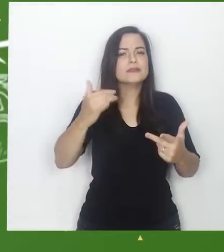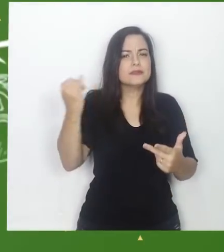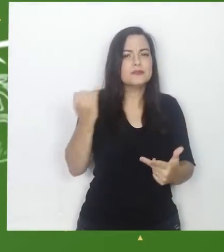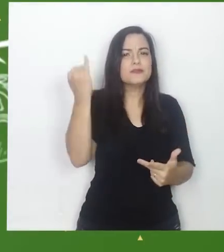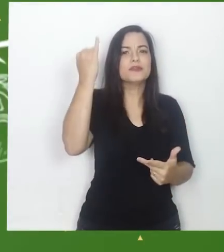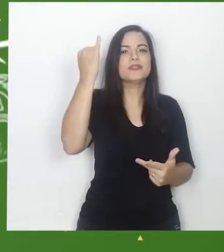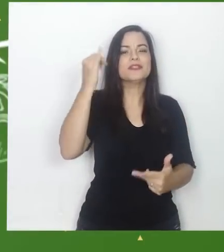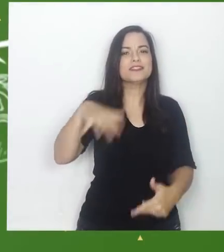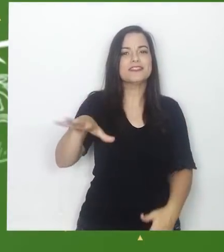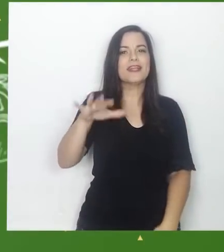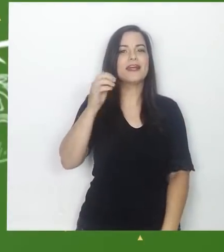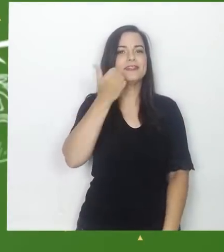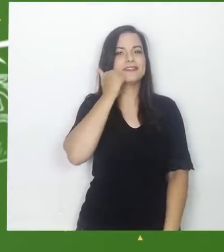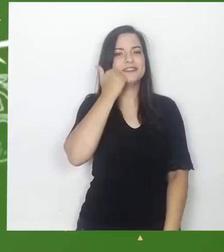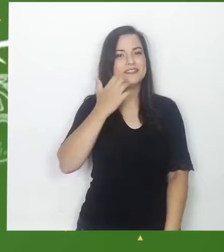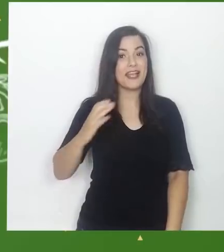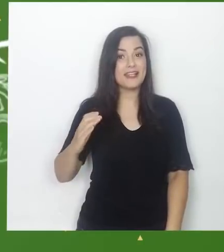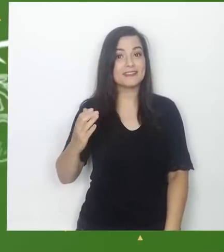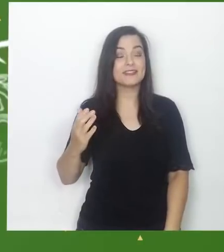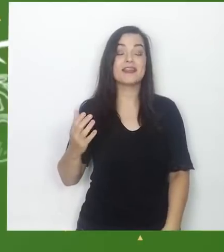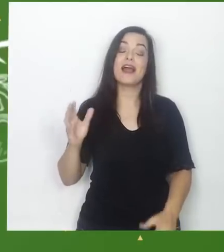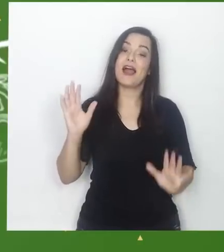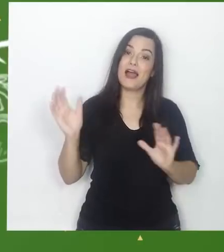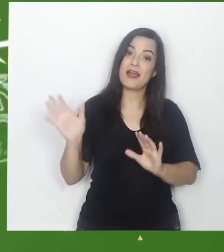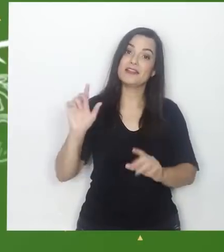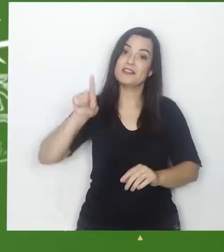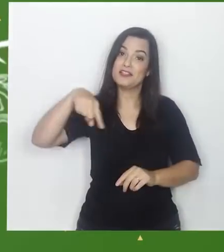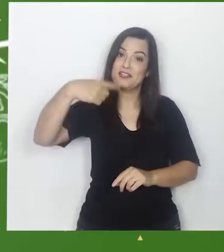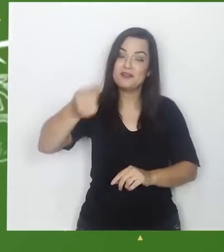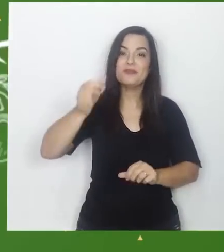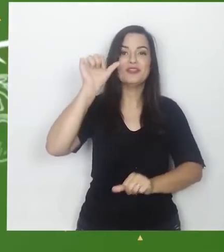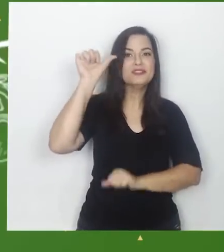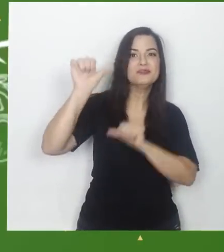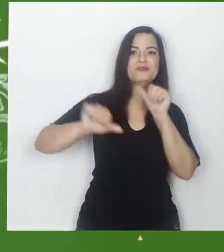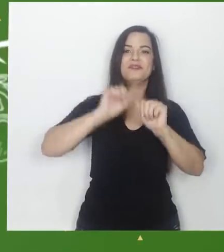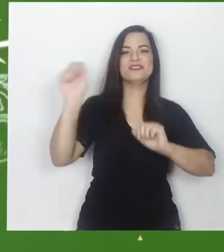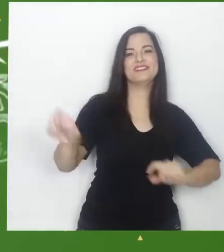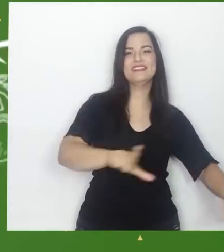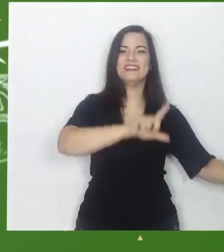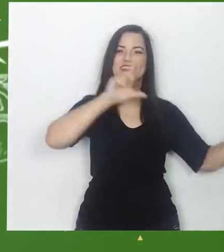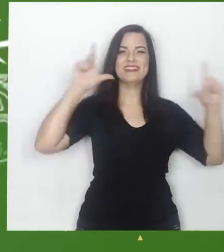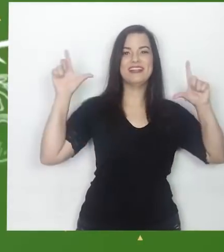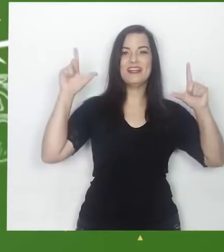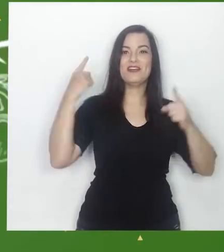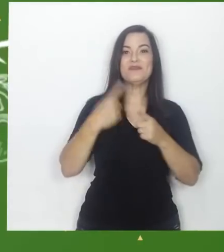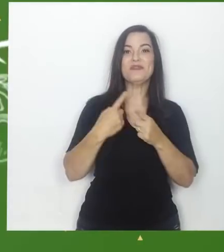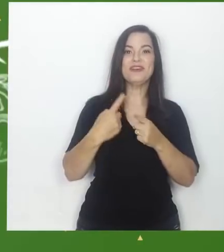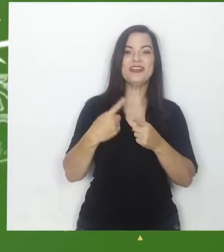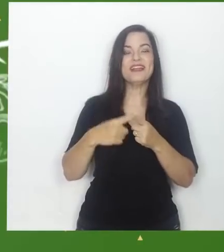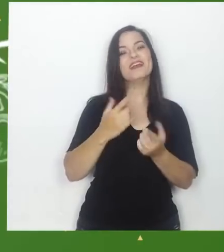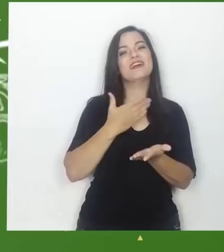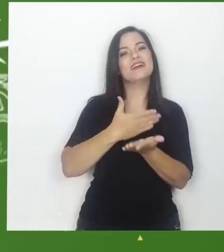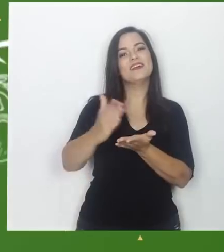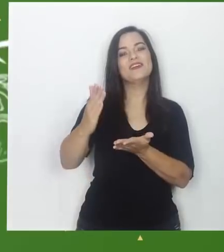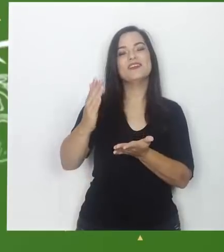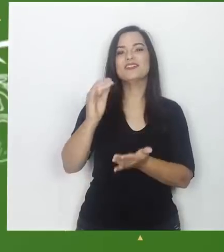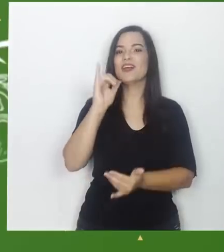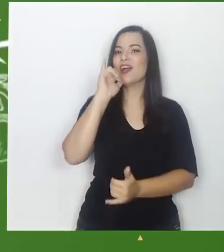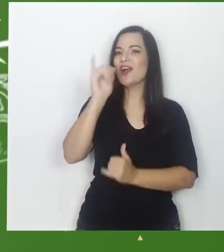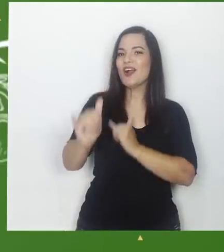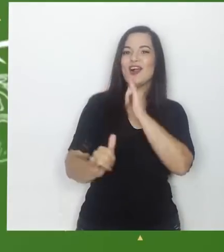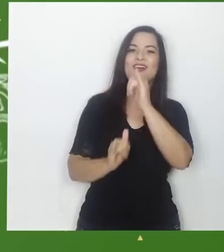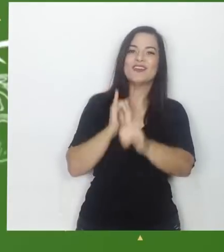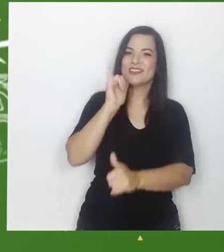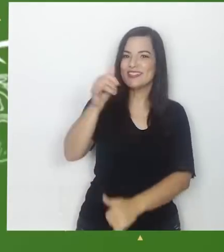painel. Nós íamos contar histórias. Então, mudamos mais uma vez aqui o nosso